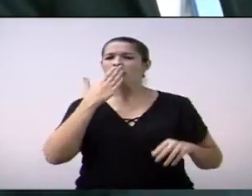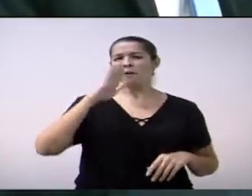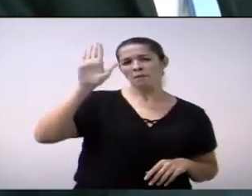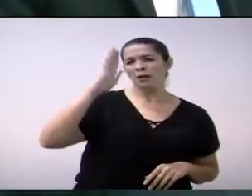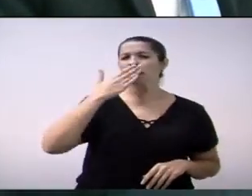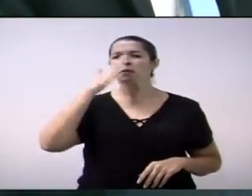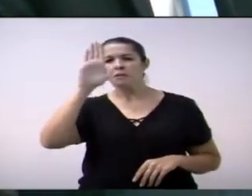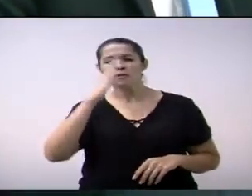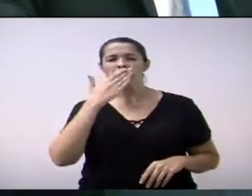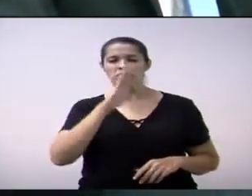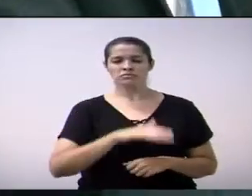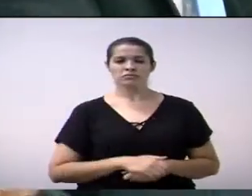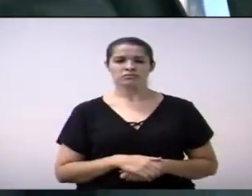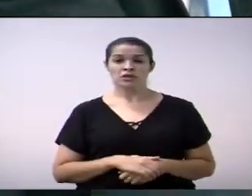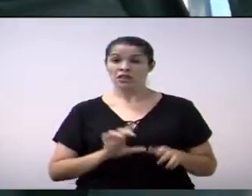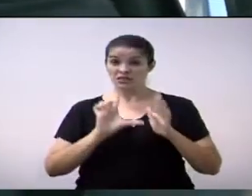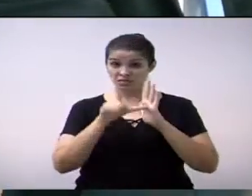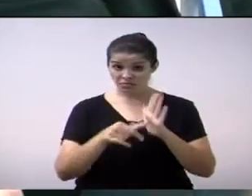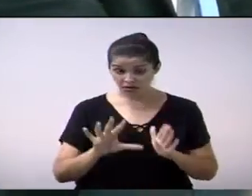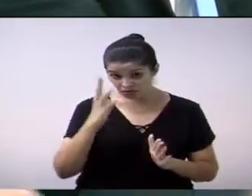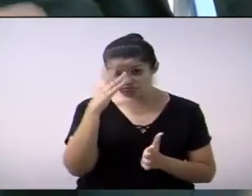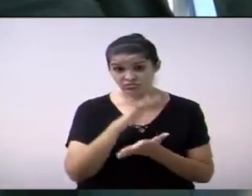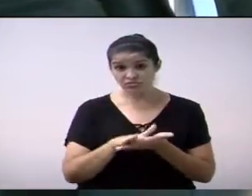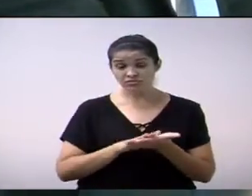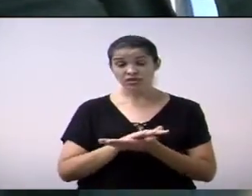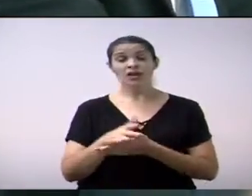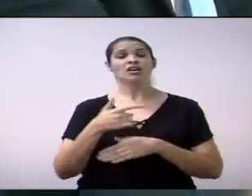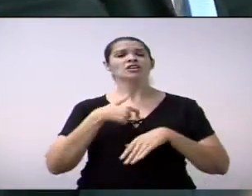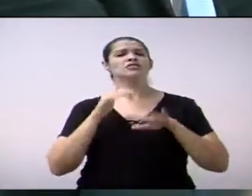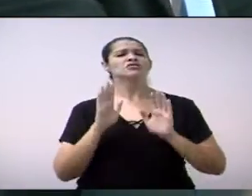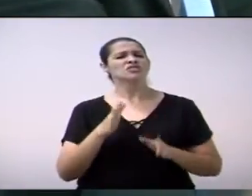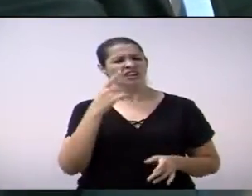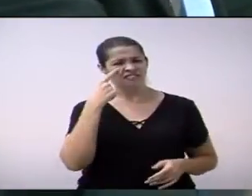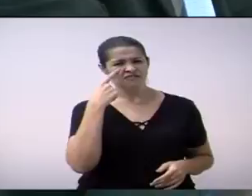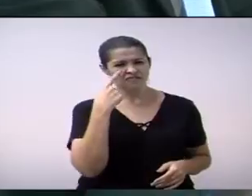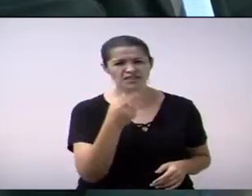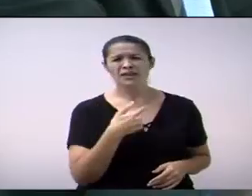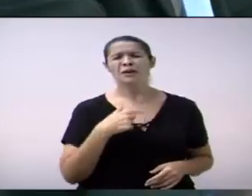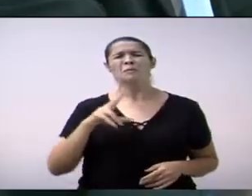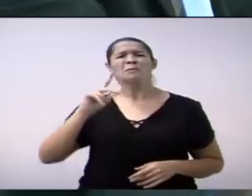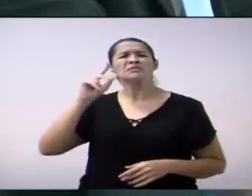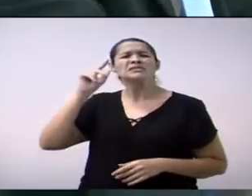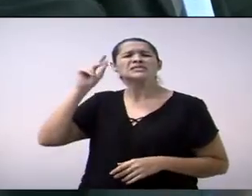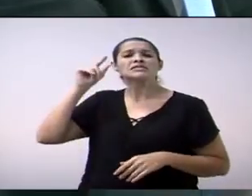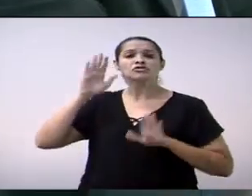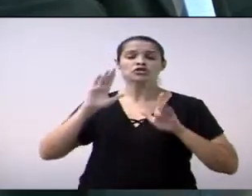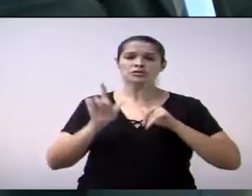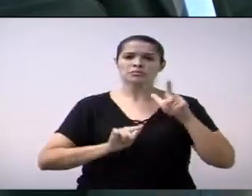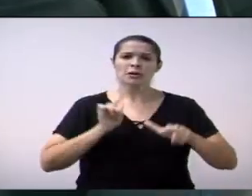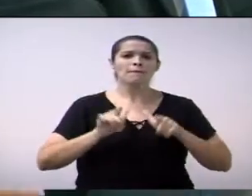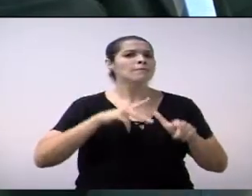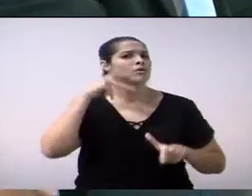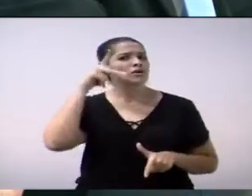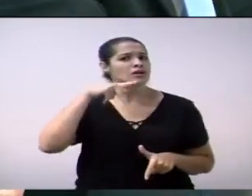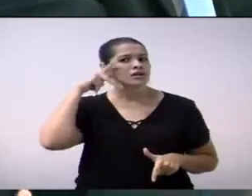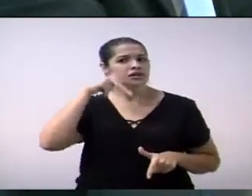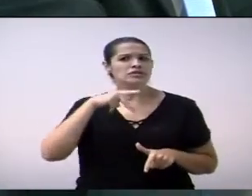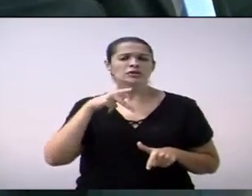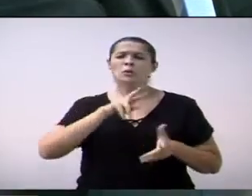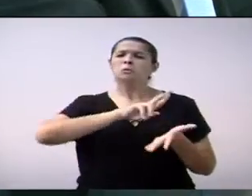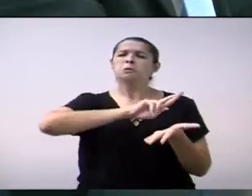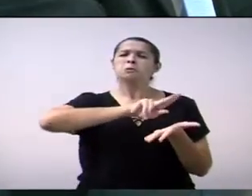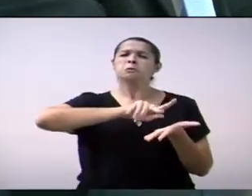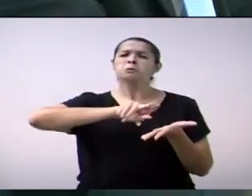cidade. Eu participo de discussões nesse sentido desde a época que eu era assessor lá atrás. Diversos candidatos vieram